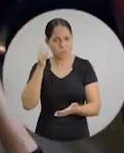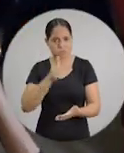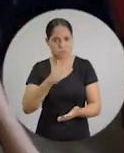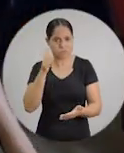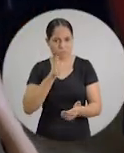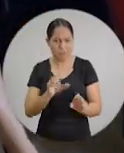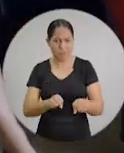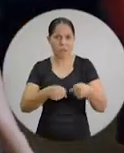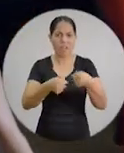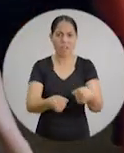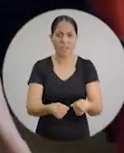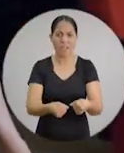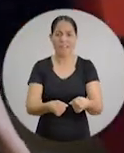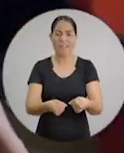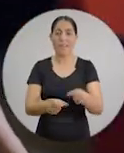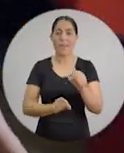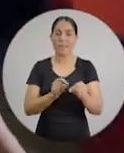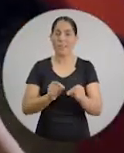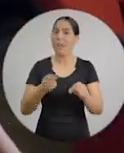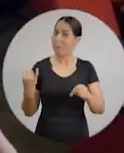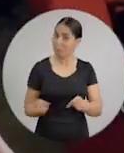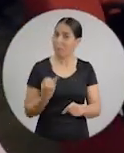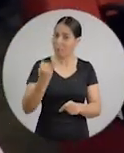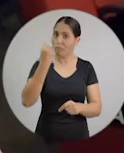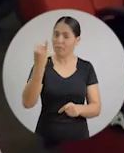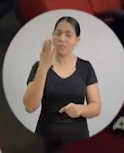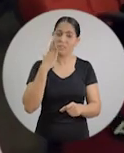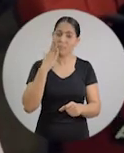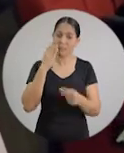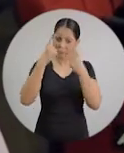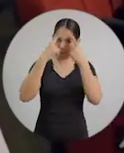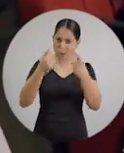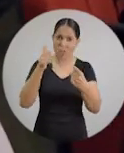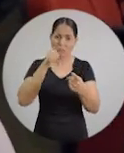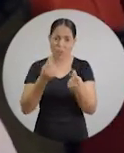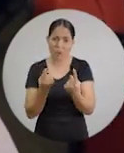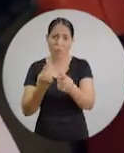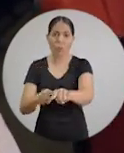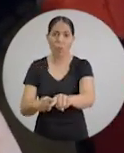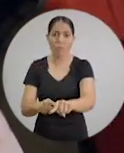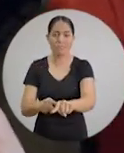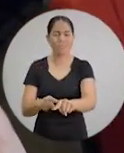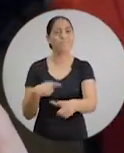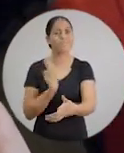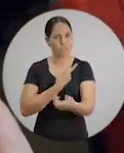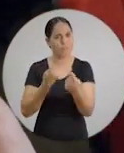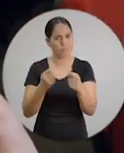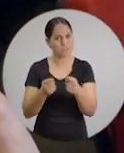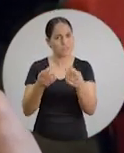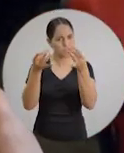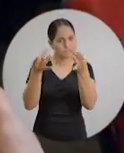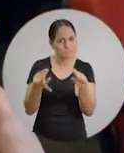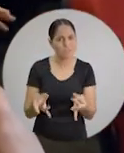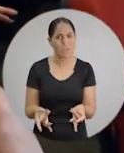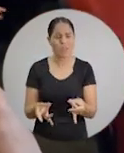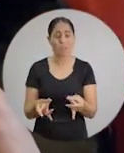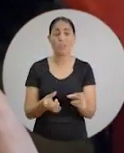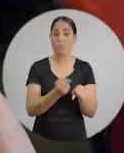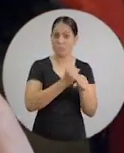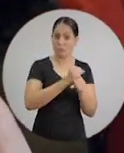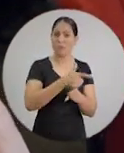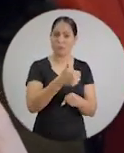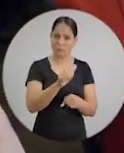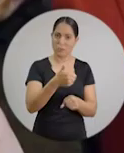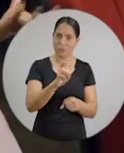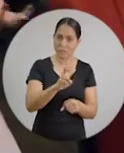mulher, porque é importante perceber as particularidades da violência contra a mulher. Então, naquele momento, em 2015, foi,